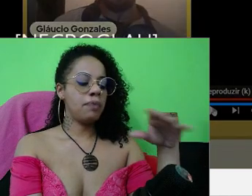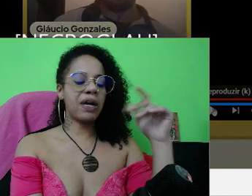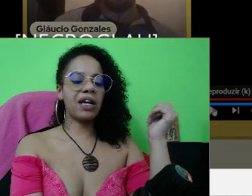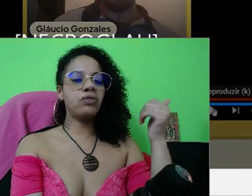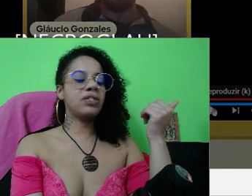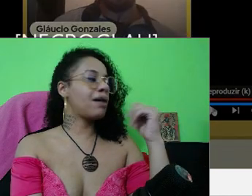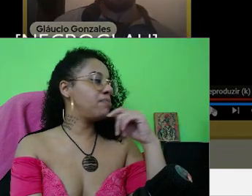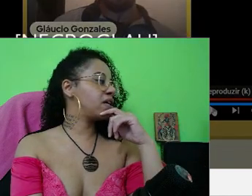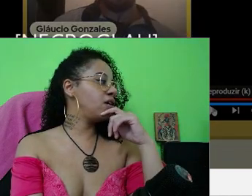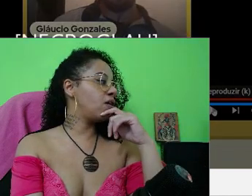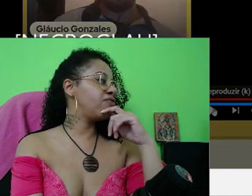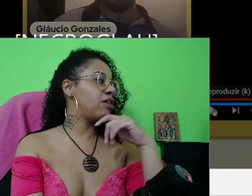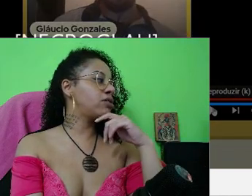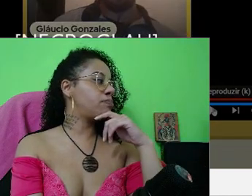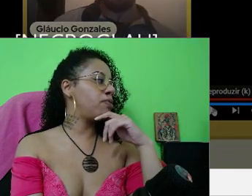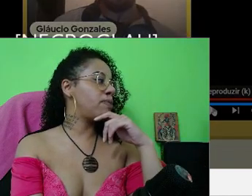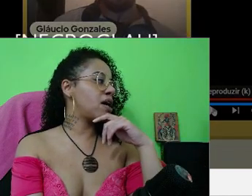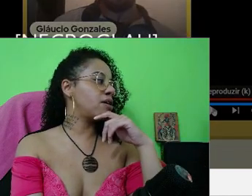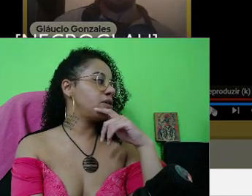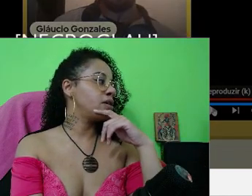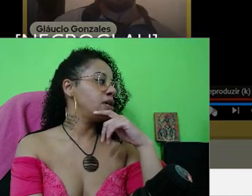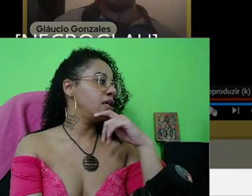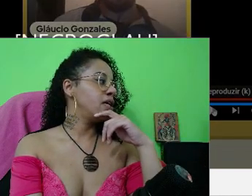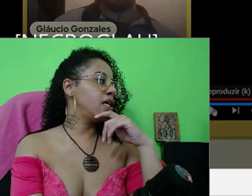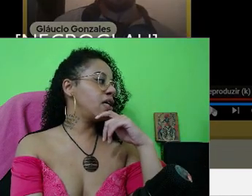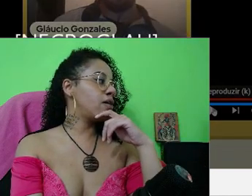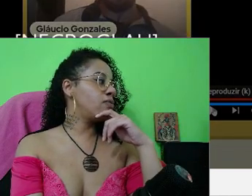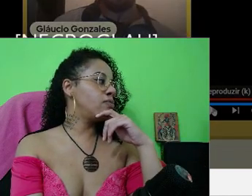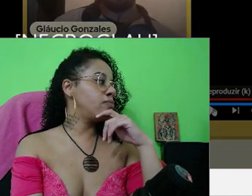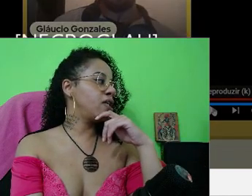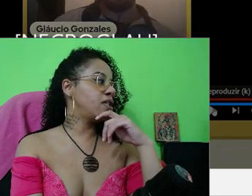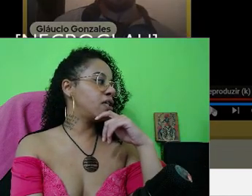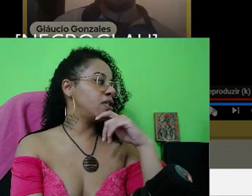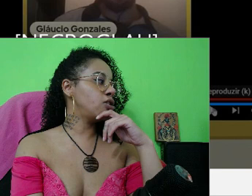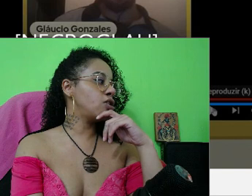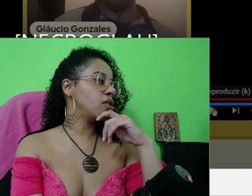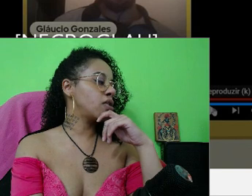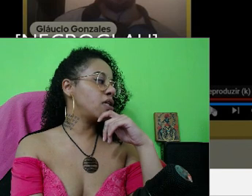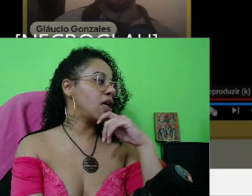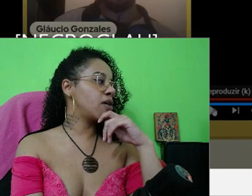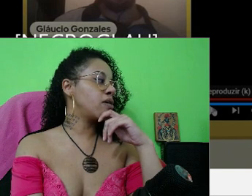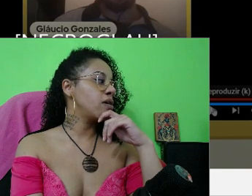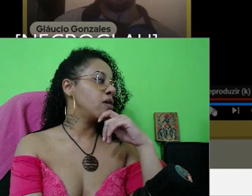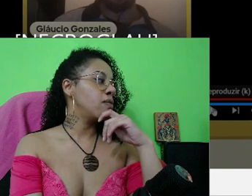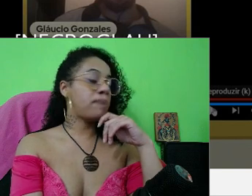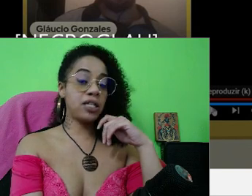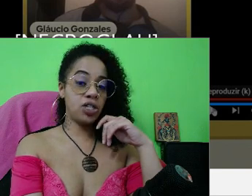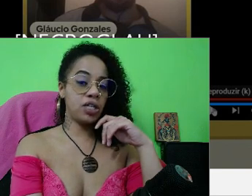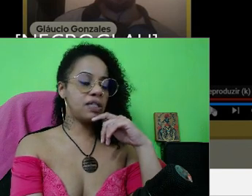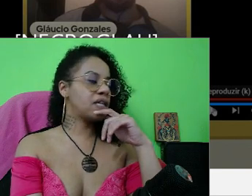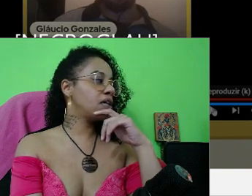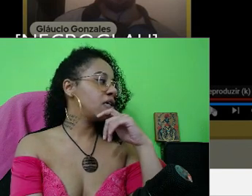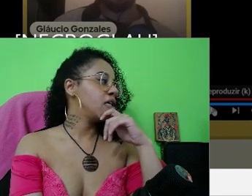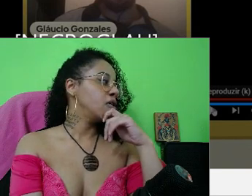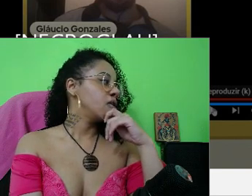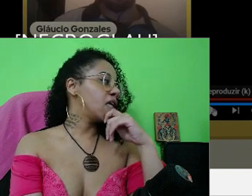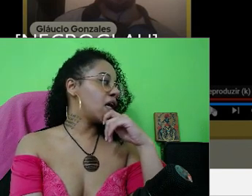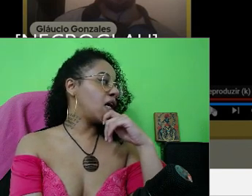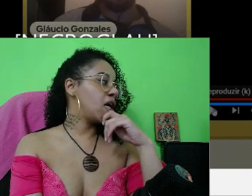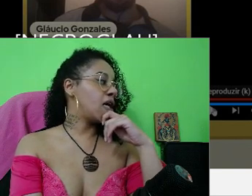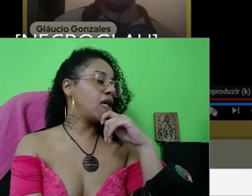para quem não sabe aqui ó Walter Pomar ele é um militante né petista